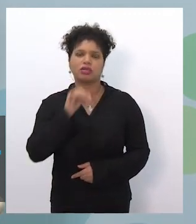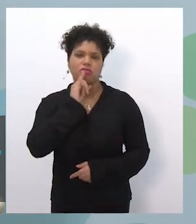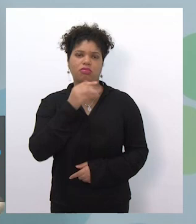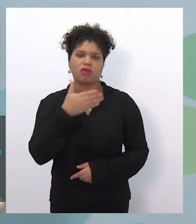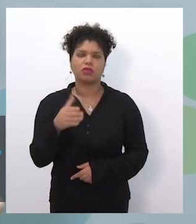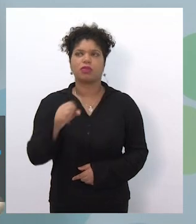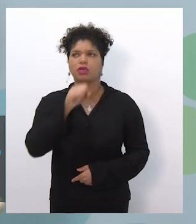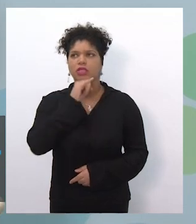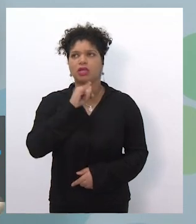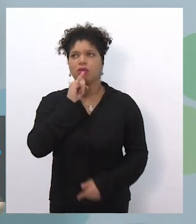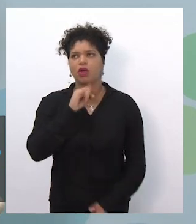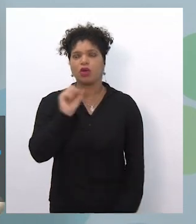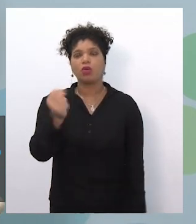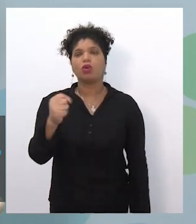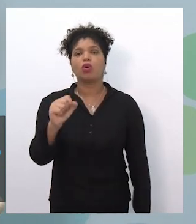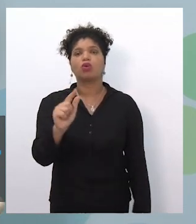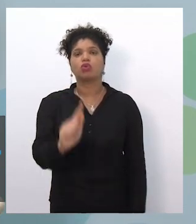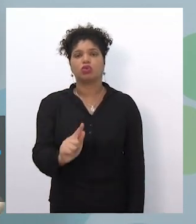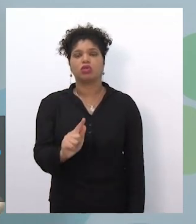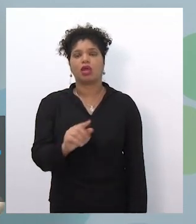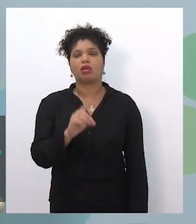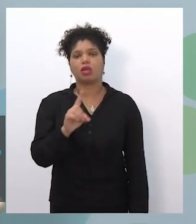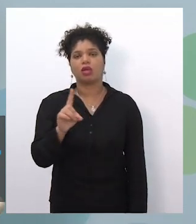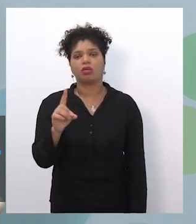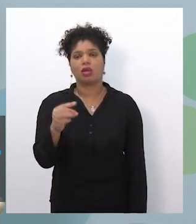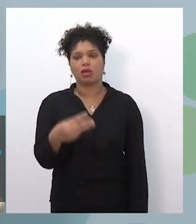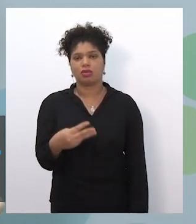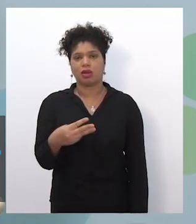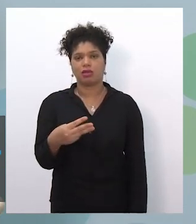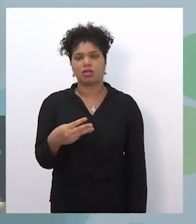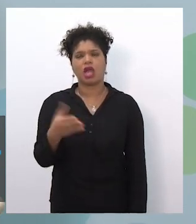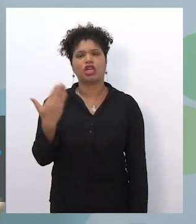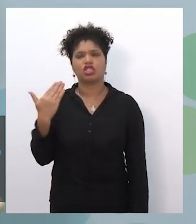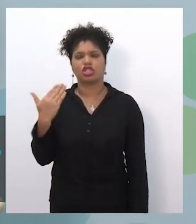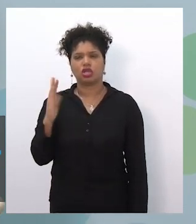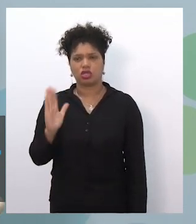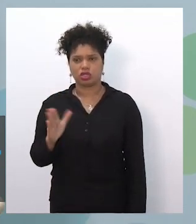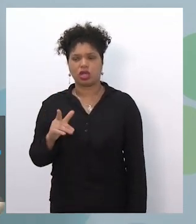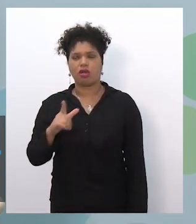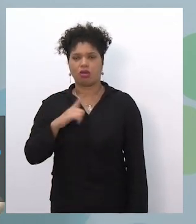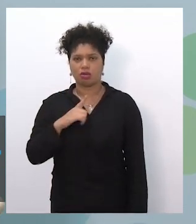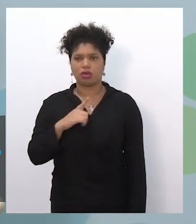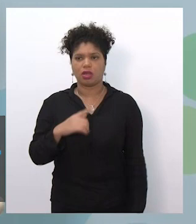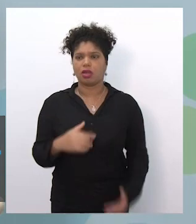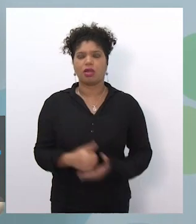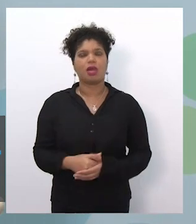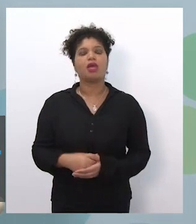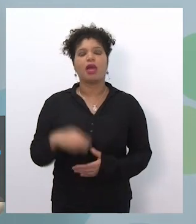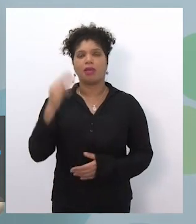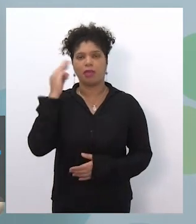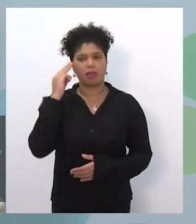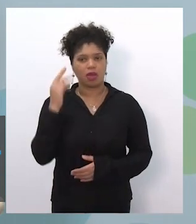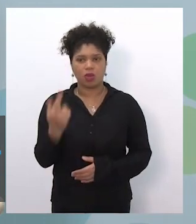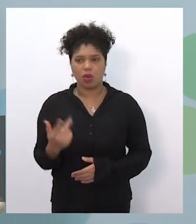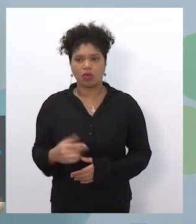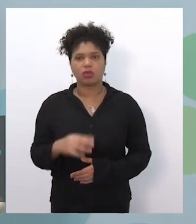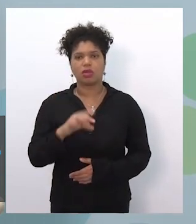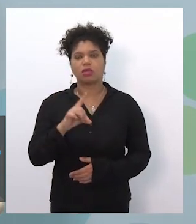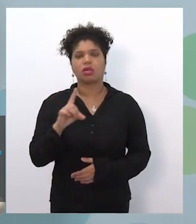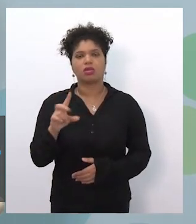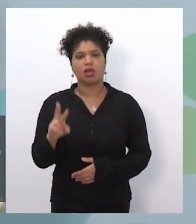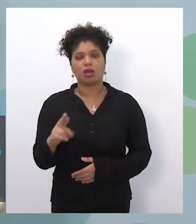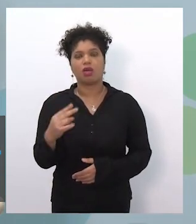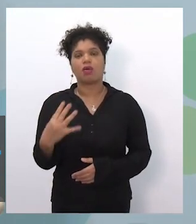de 8 GB, DDR3, que é uma geração passada, com uma mesma memória DDR4, com a geração